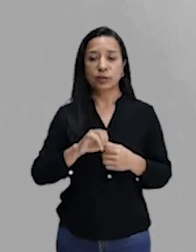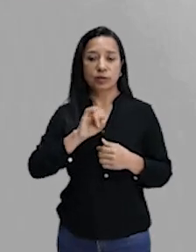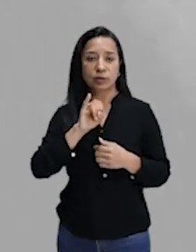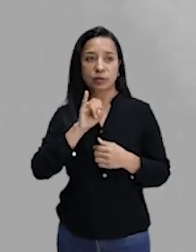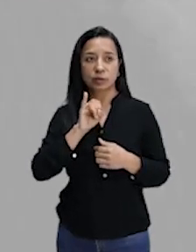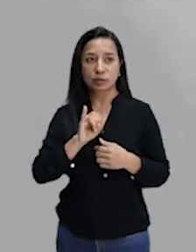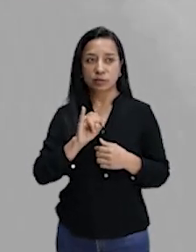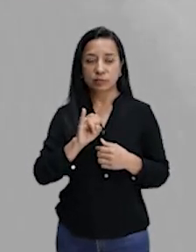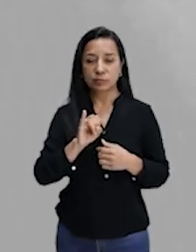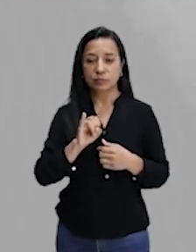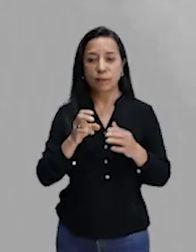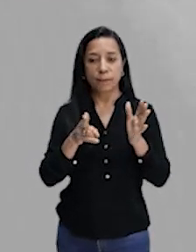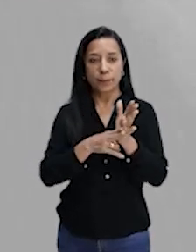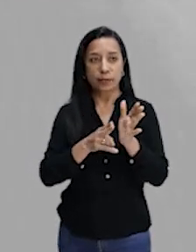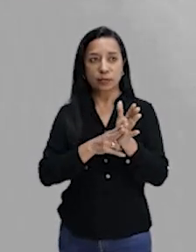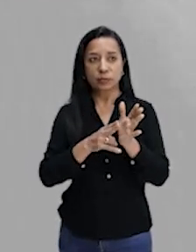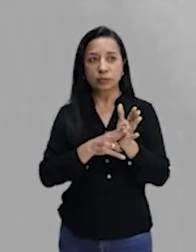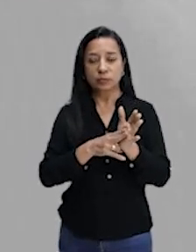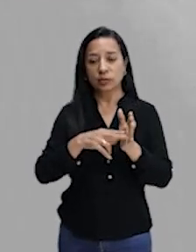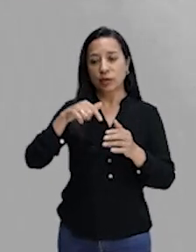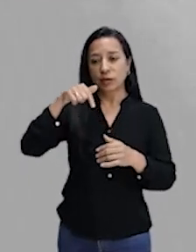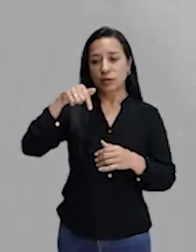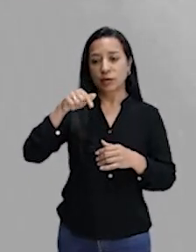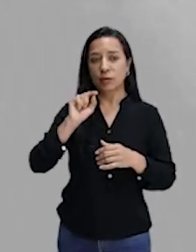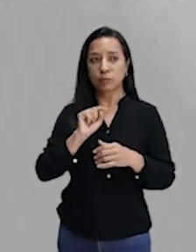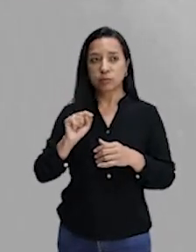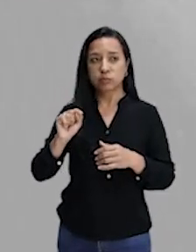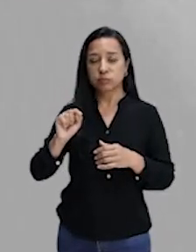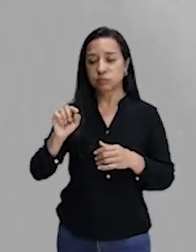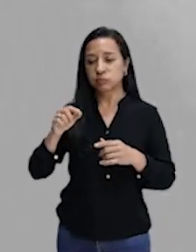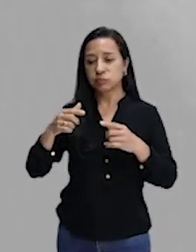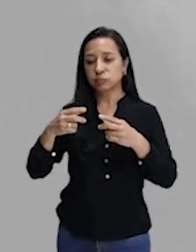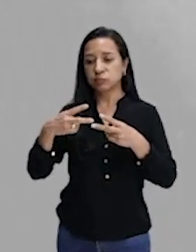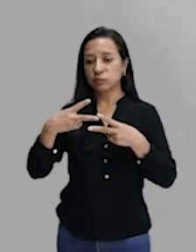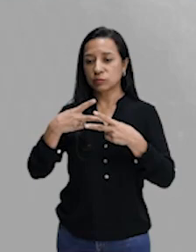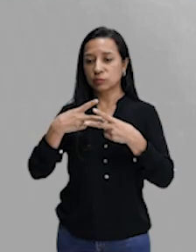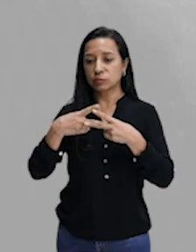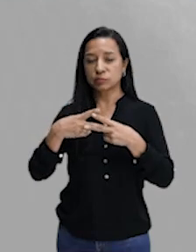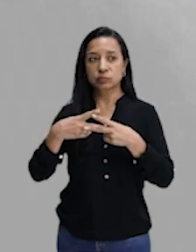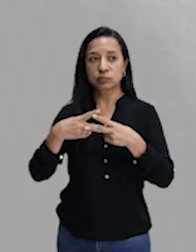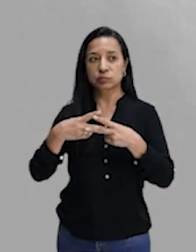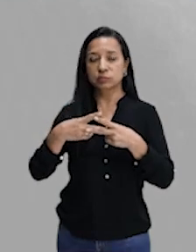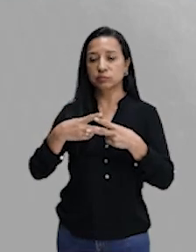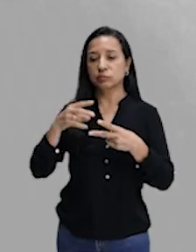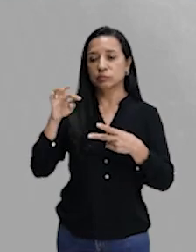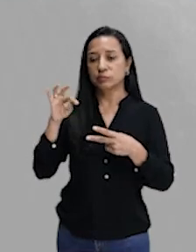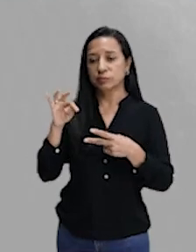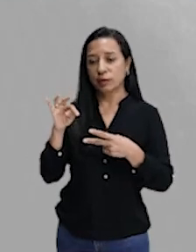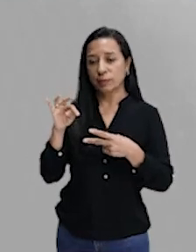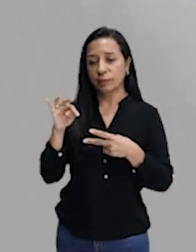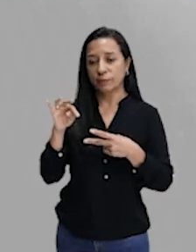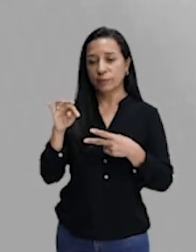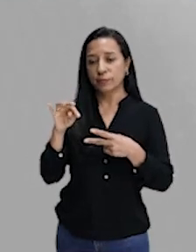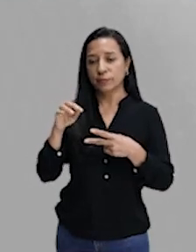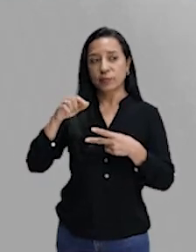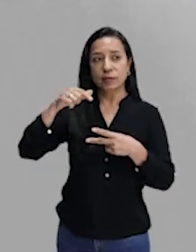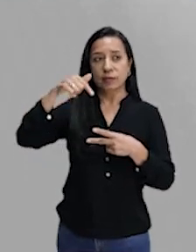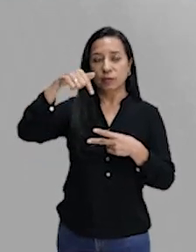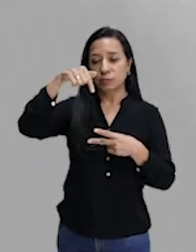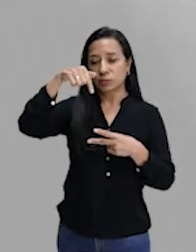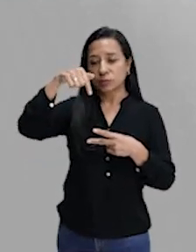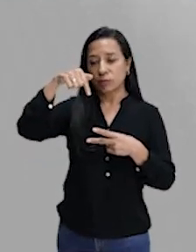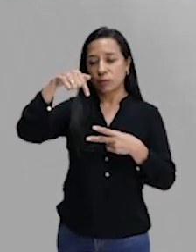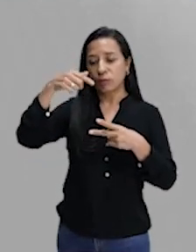tempo Eu quero saber quem é a carga a questão quer saber quem é a carga né então a carga